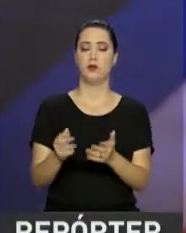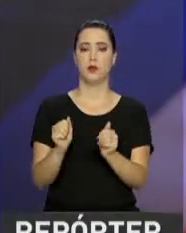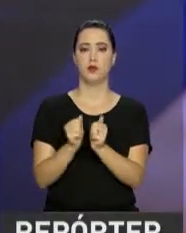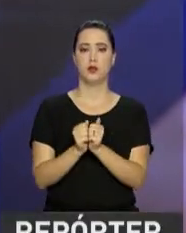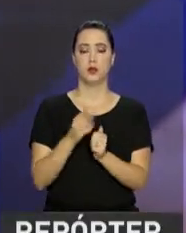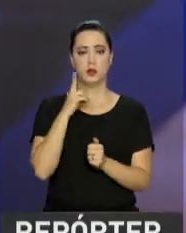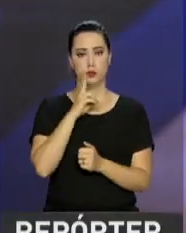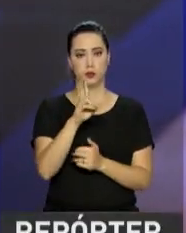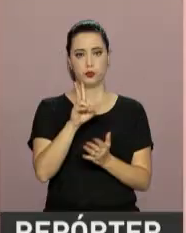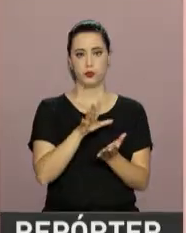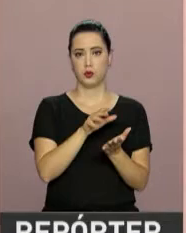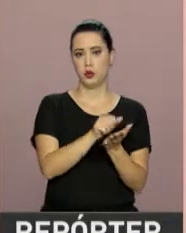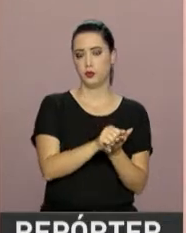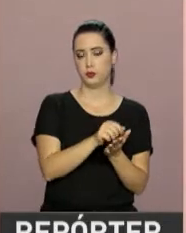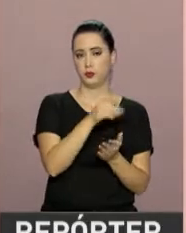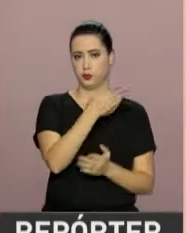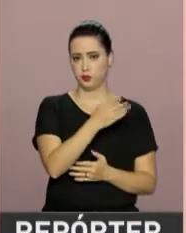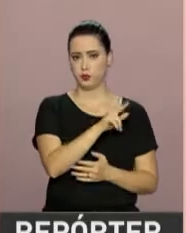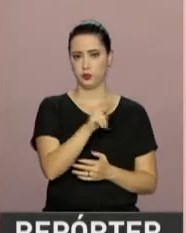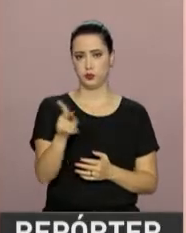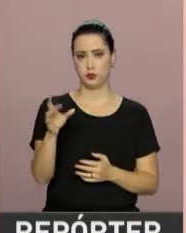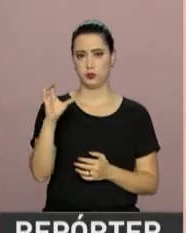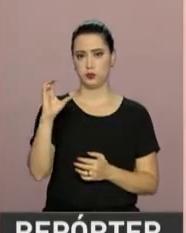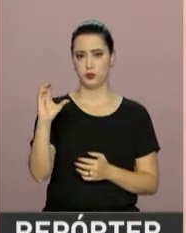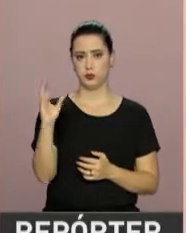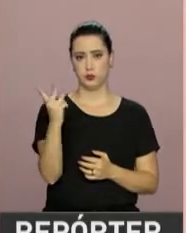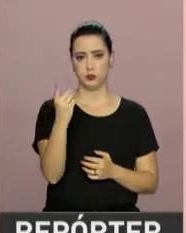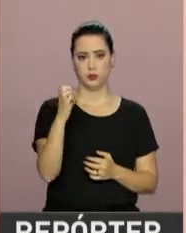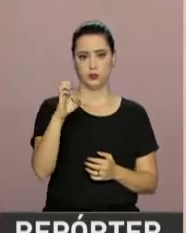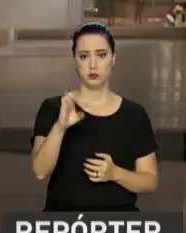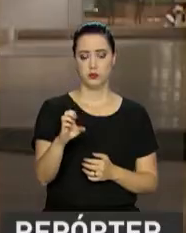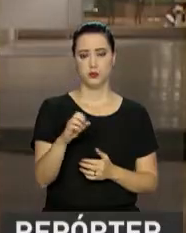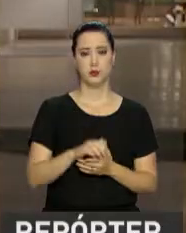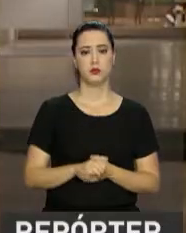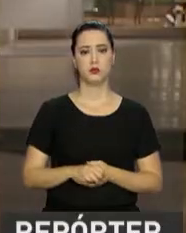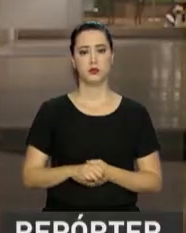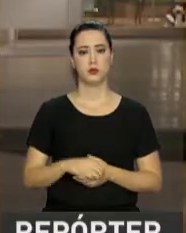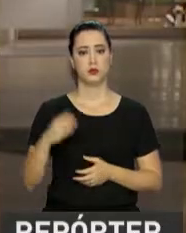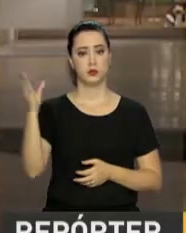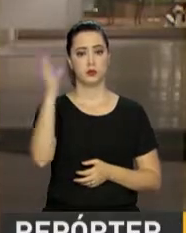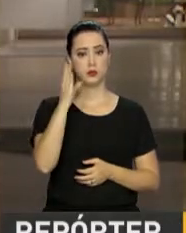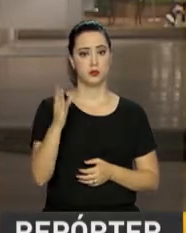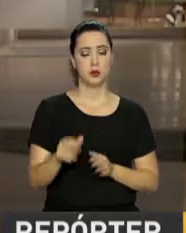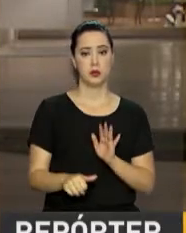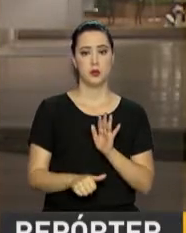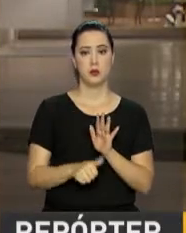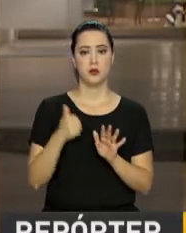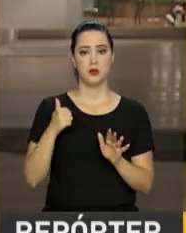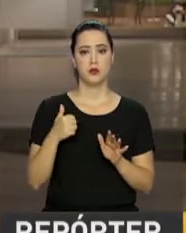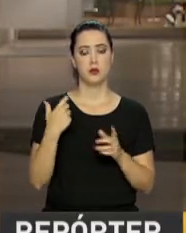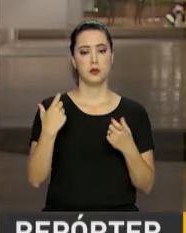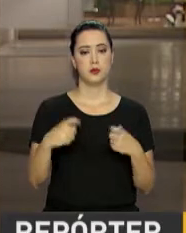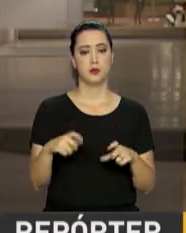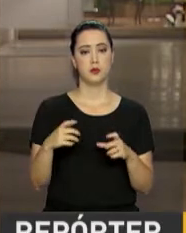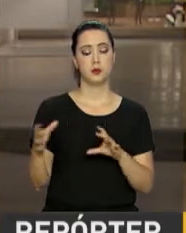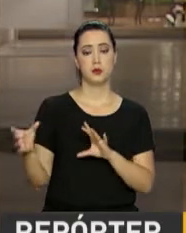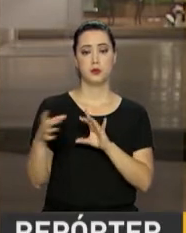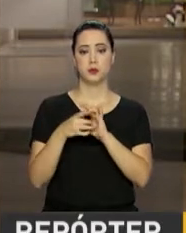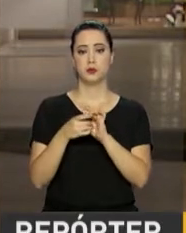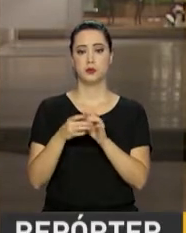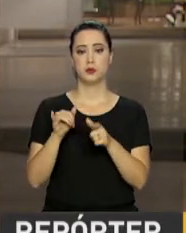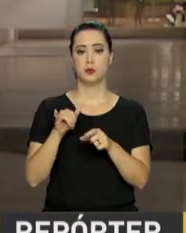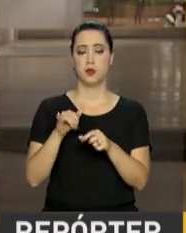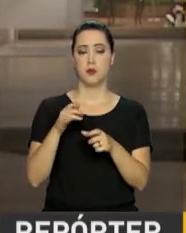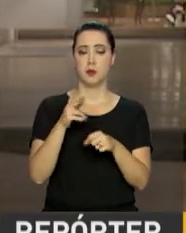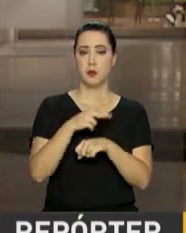já havia governado o chile entre 2010 e 2014 o brasil é o primeiro parceiro comercial do chile na américa